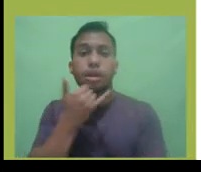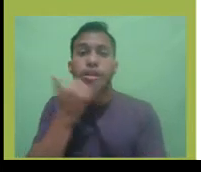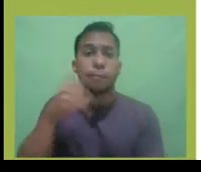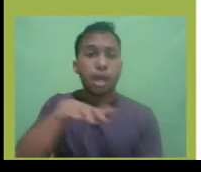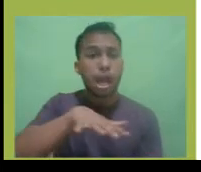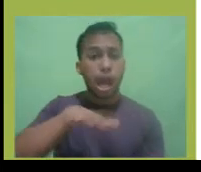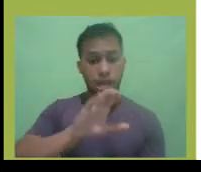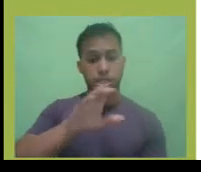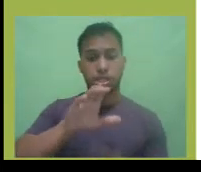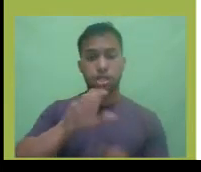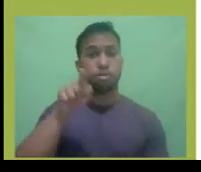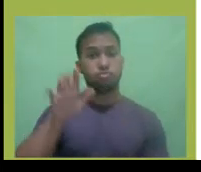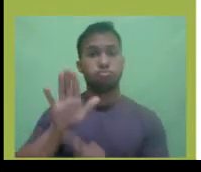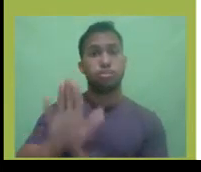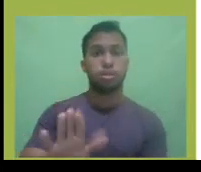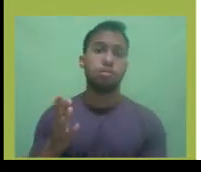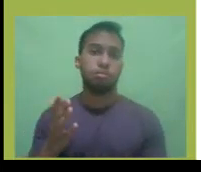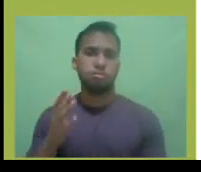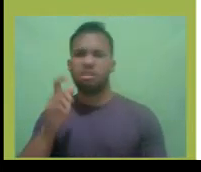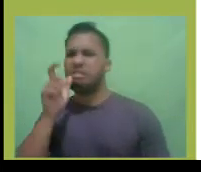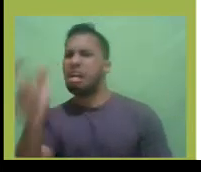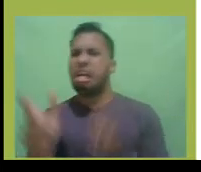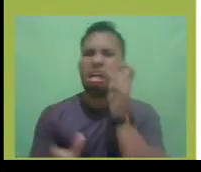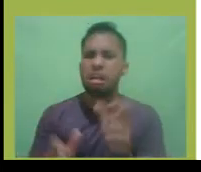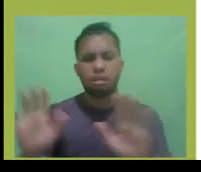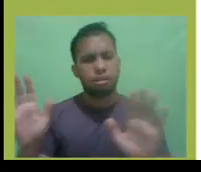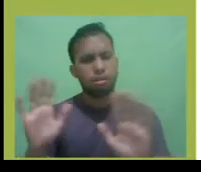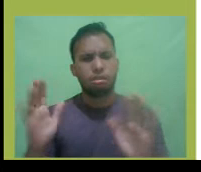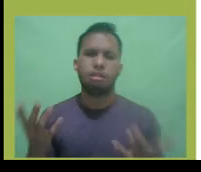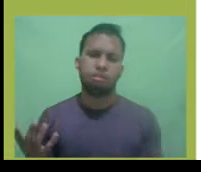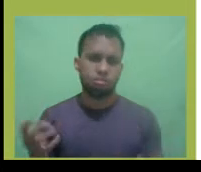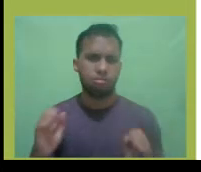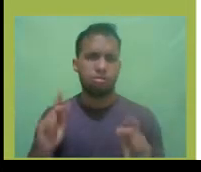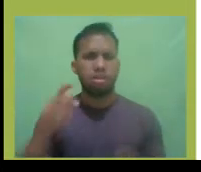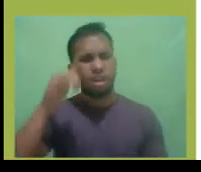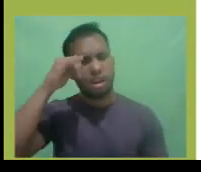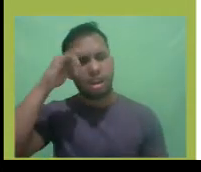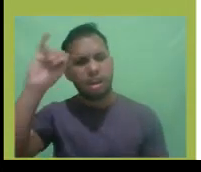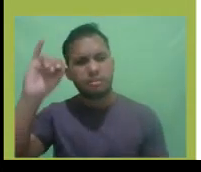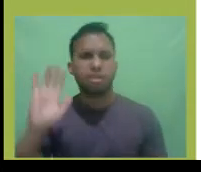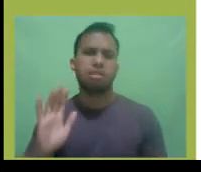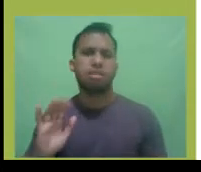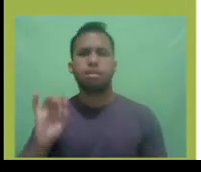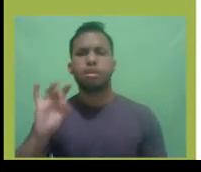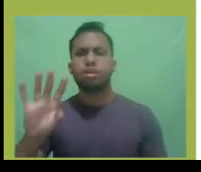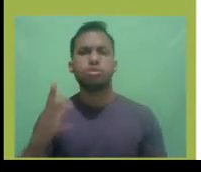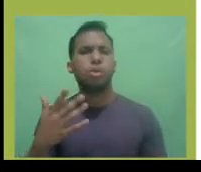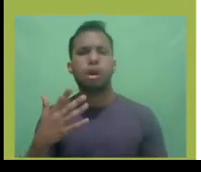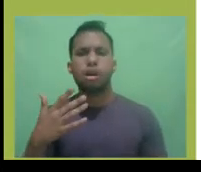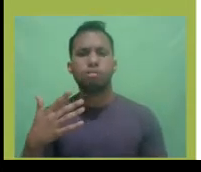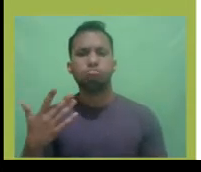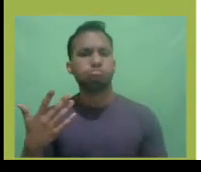está apresentando sua apresentação. Cuidado, não use palavrões, não use expressões muito comuns. Procure usar